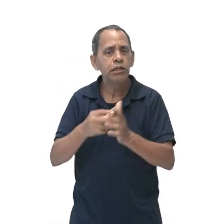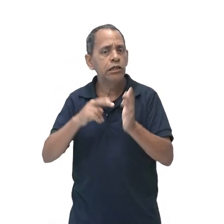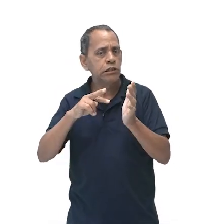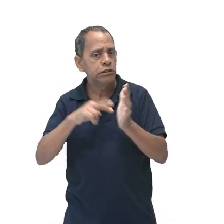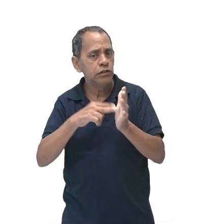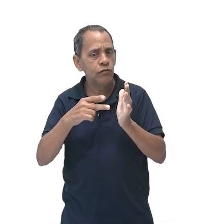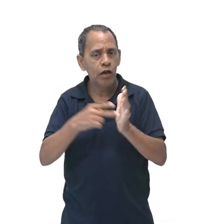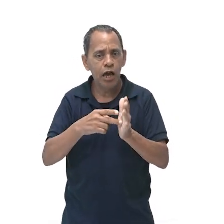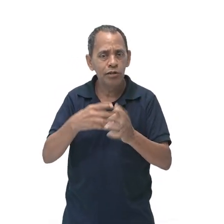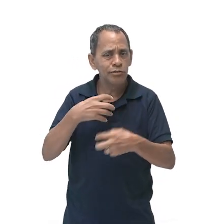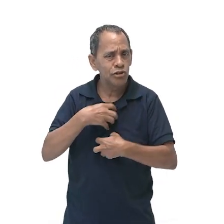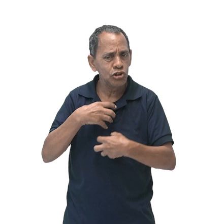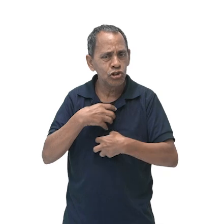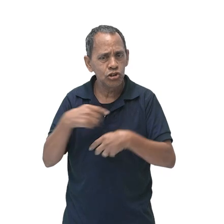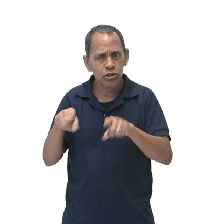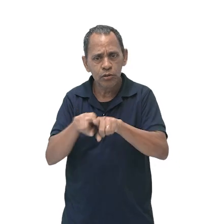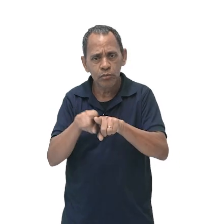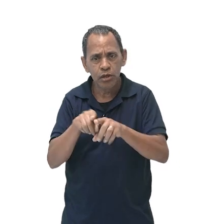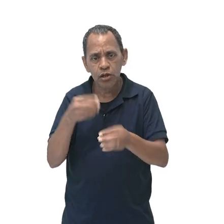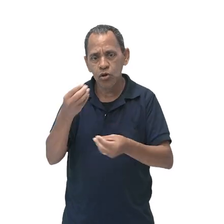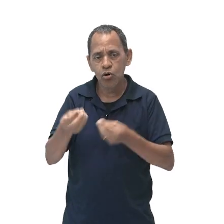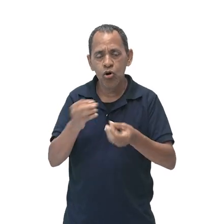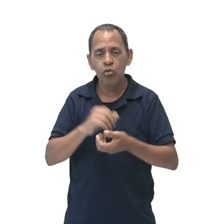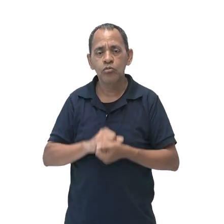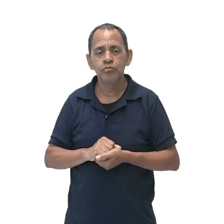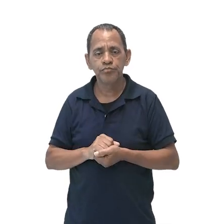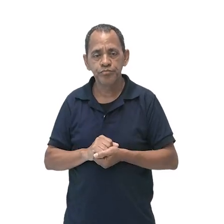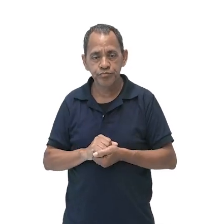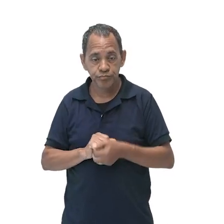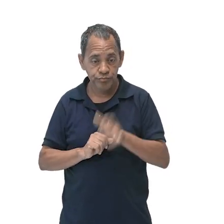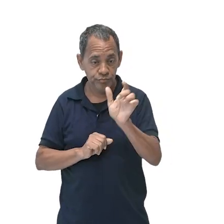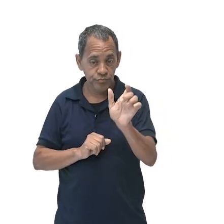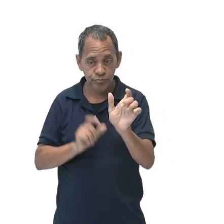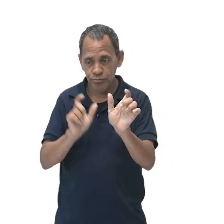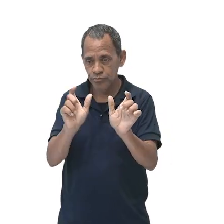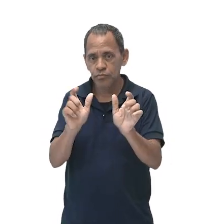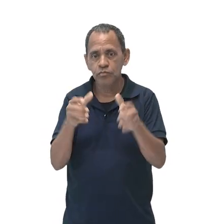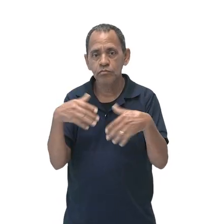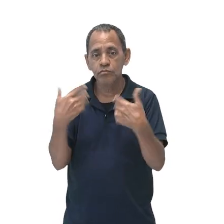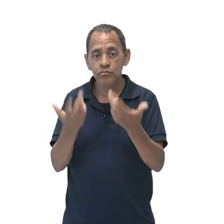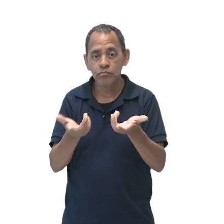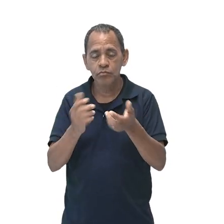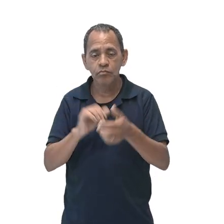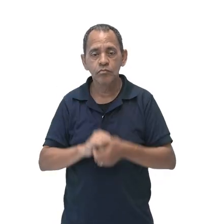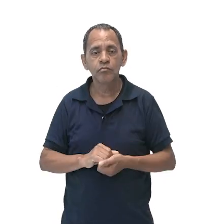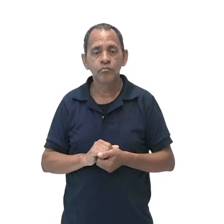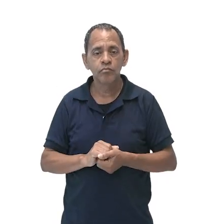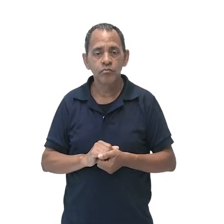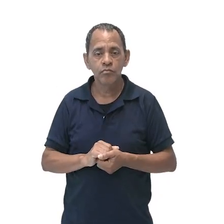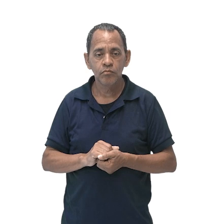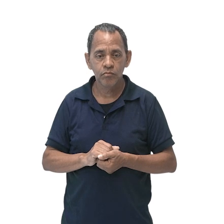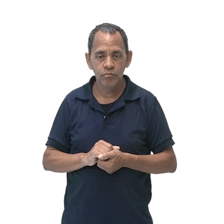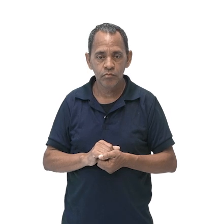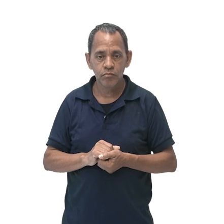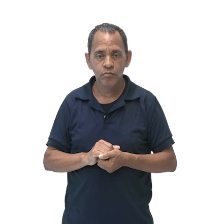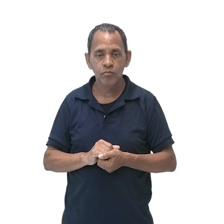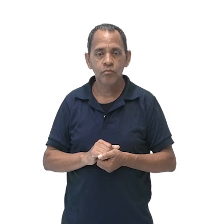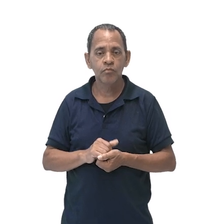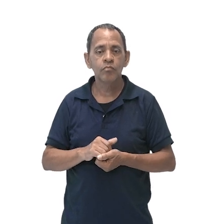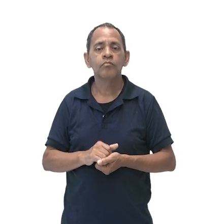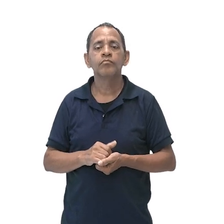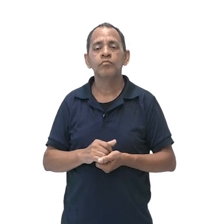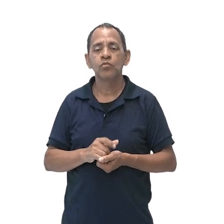aqui conectadas nesse enunciado pela preposição de? Então, a gente sabe que é o enunciado, fremente